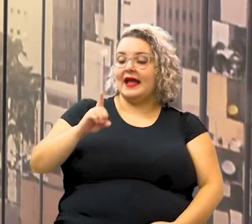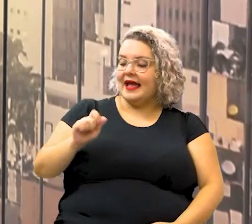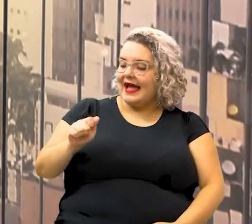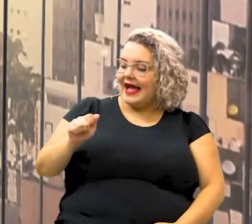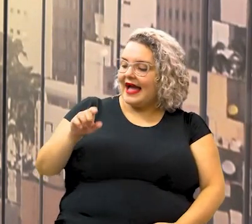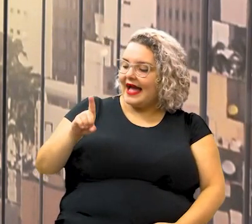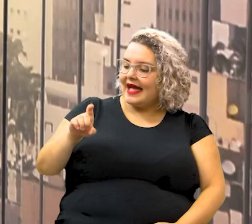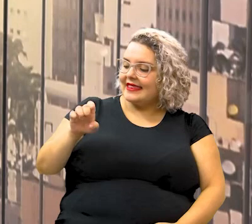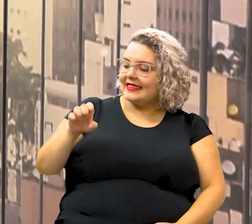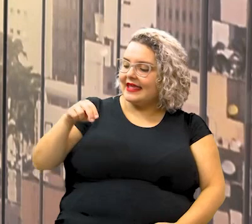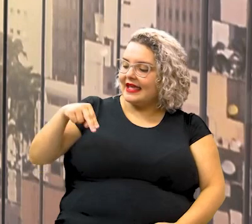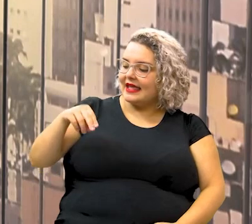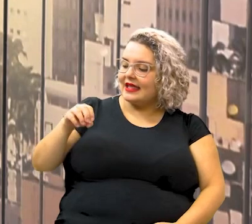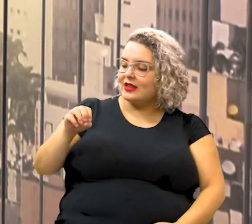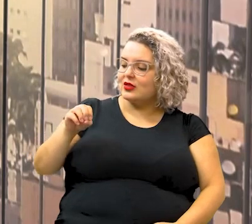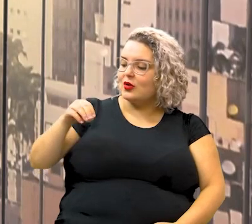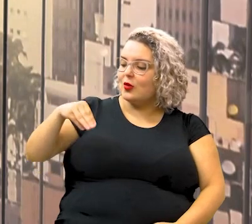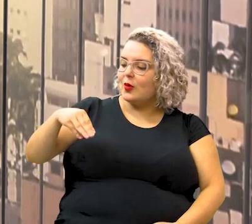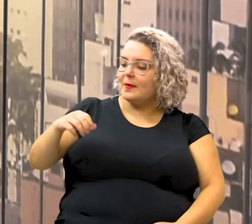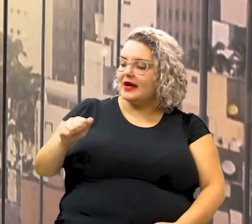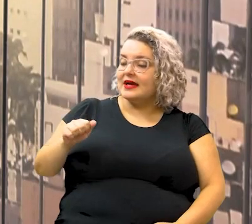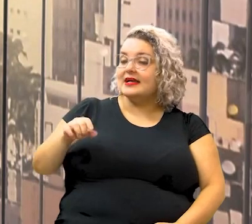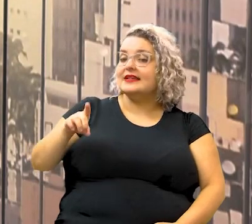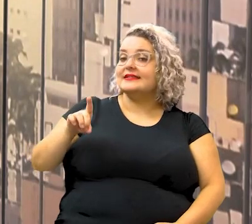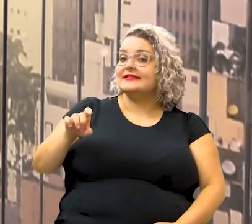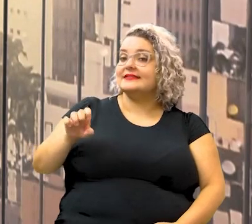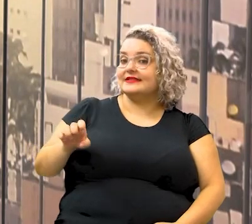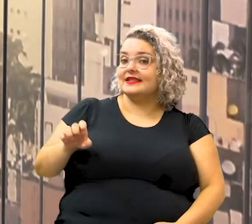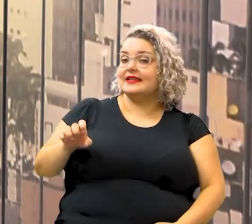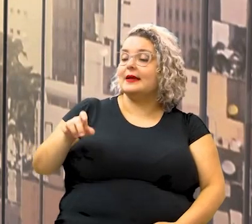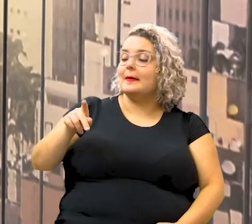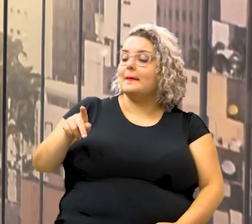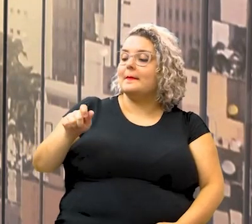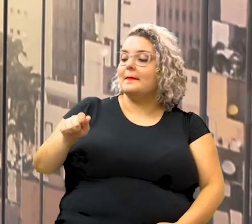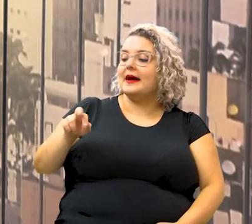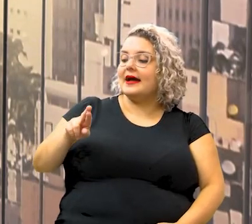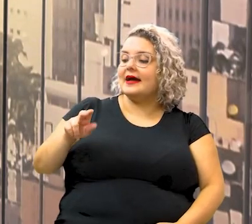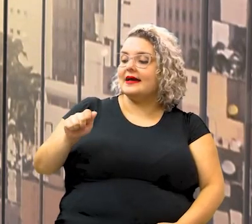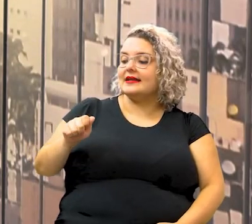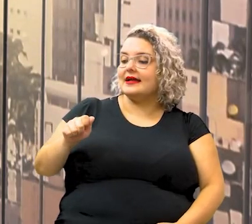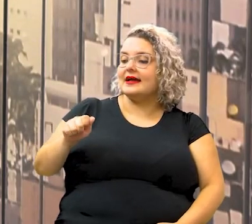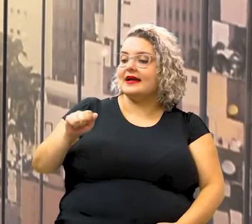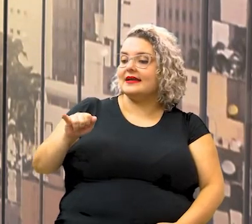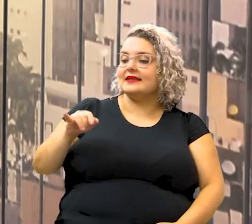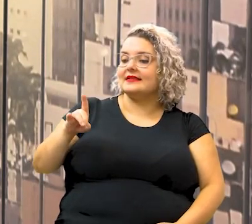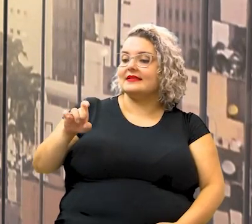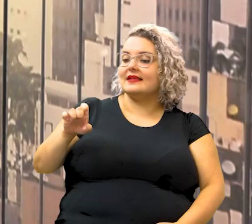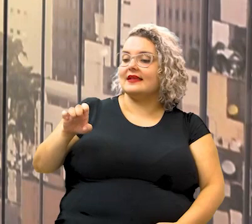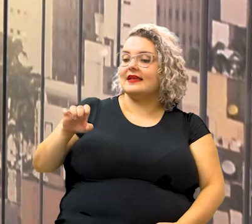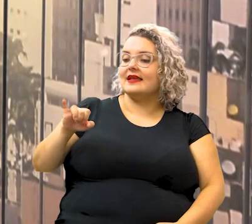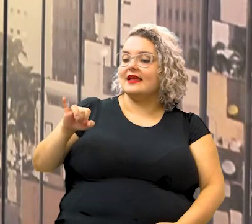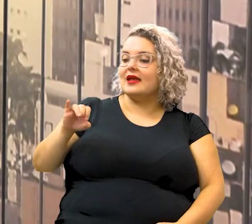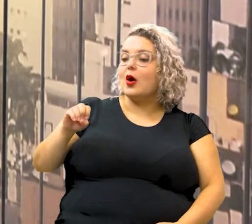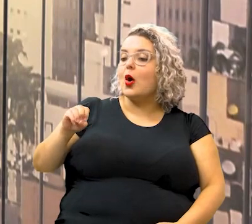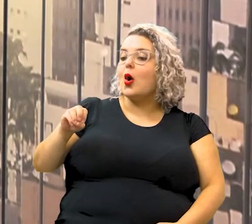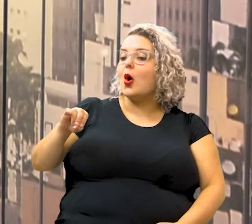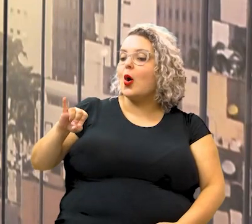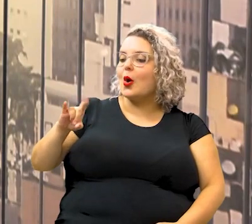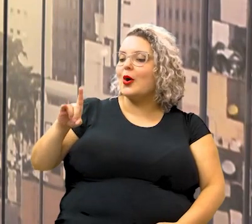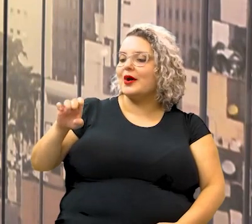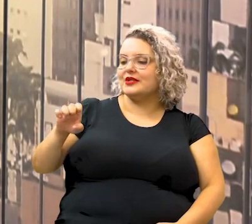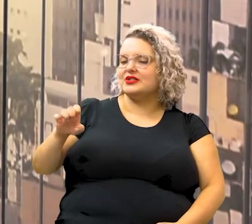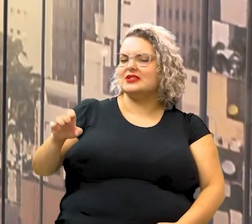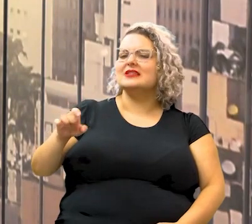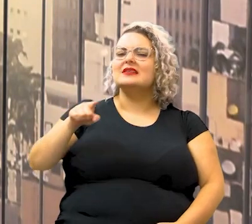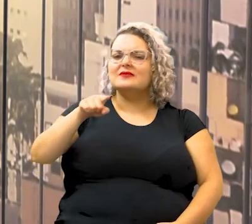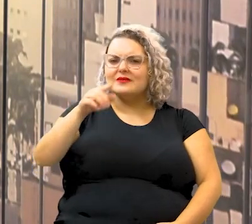adenoma de paratireoide, um nome diferente, né? Eu confesso que eu nunca tinha ouvido falar sobre isso. E você de casa aí, sabe o